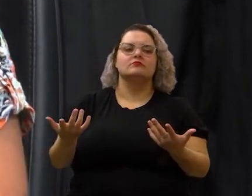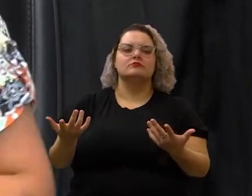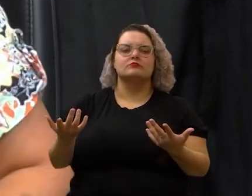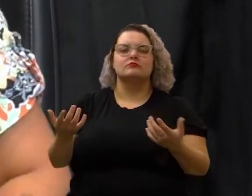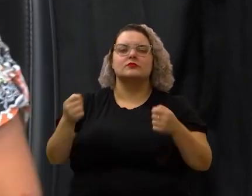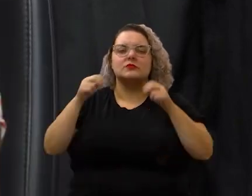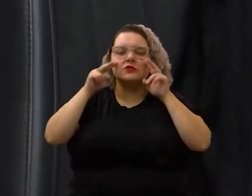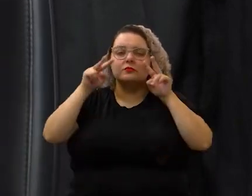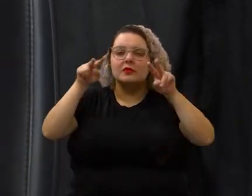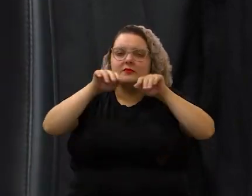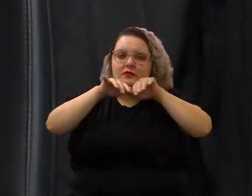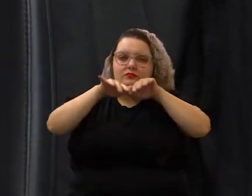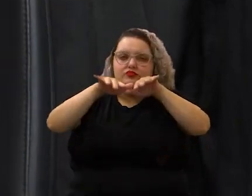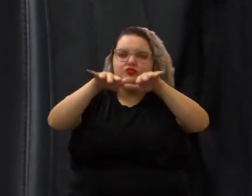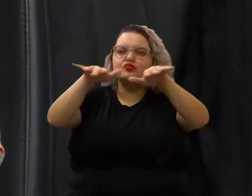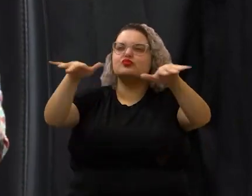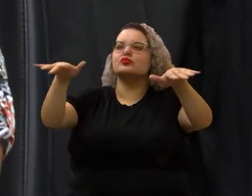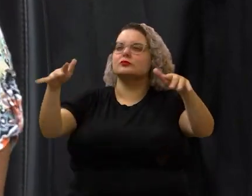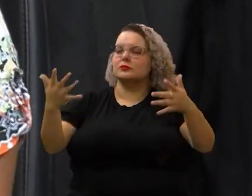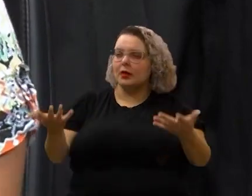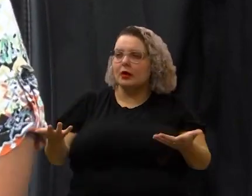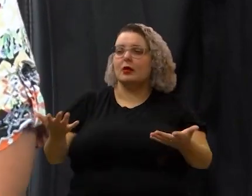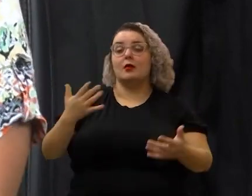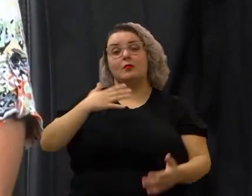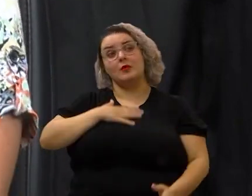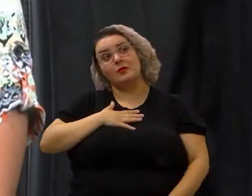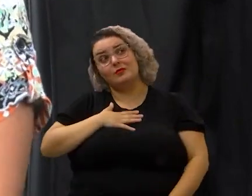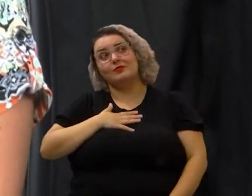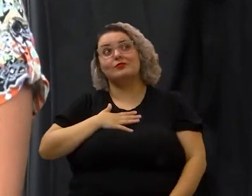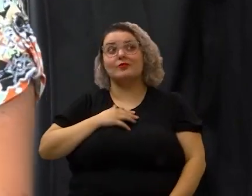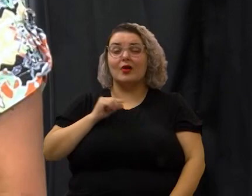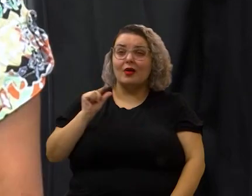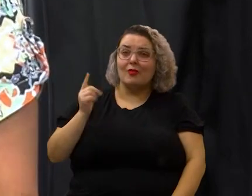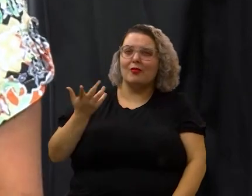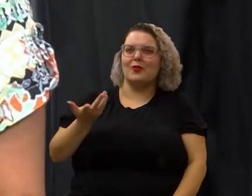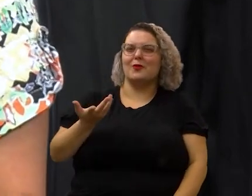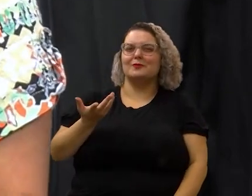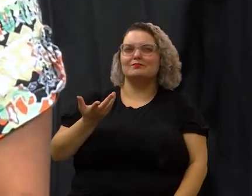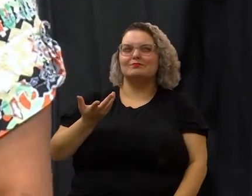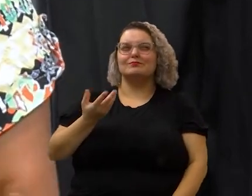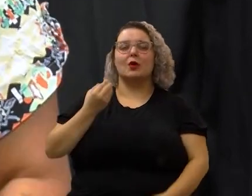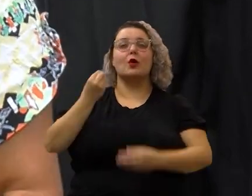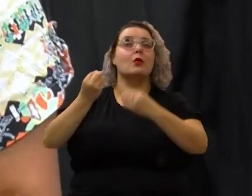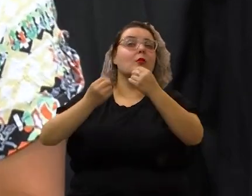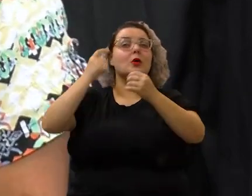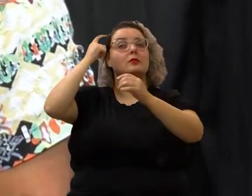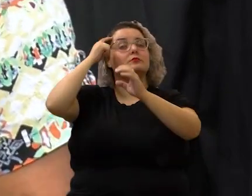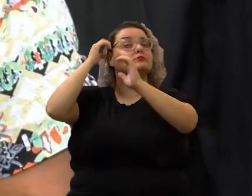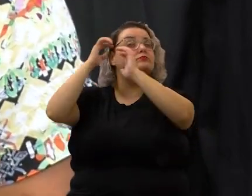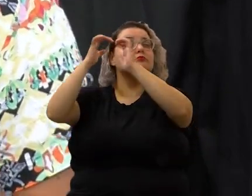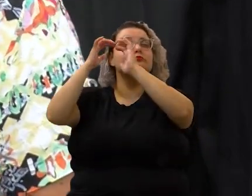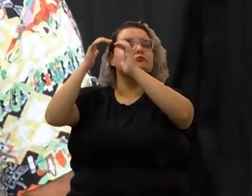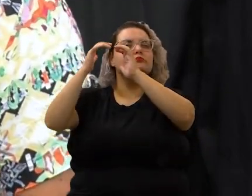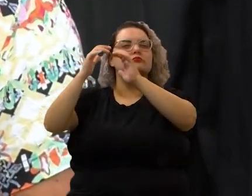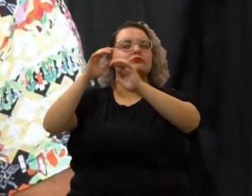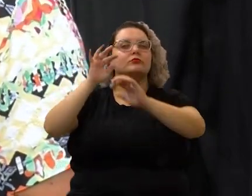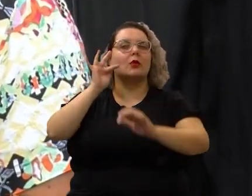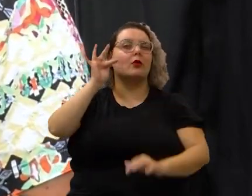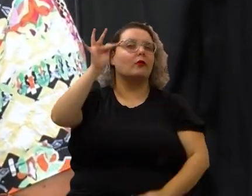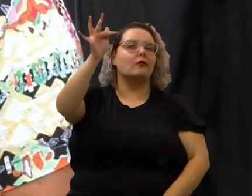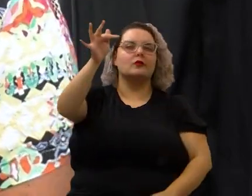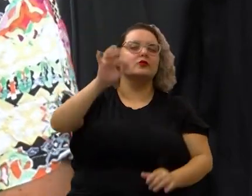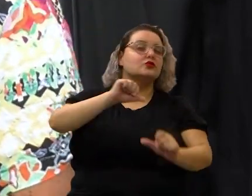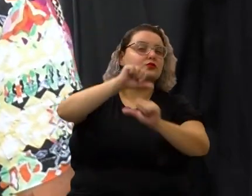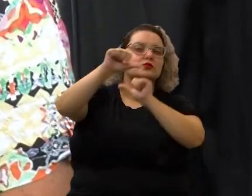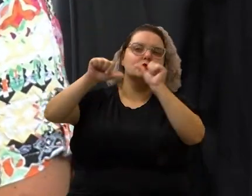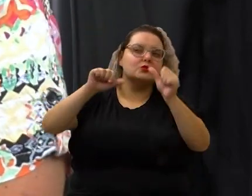de, de horizonte, assim, né? Sim. Para mim um pouco assim, como que a gente reflete sobre o horizonte